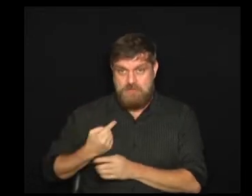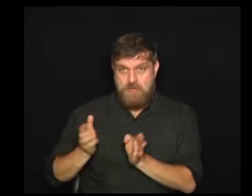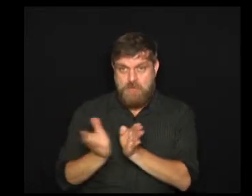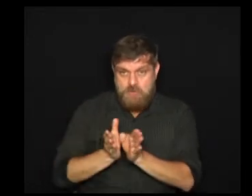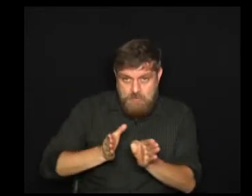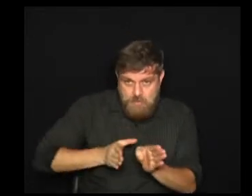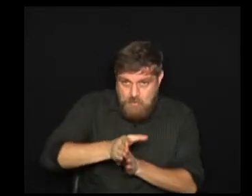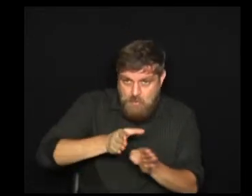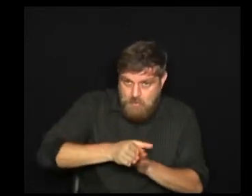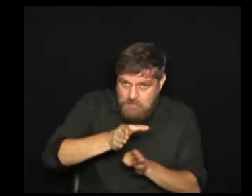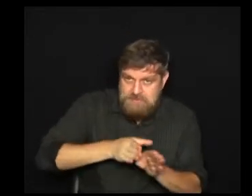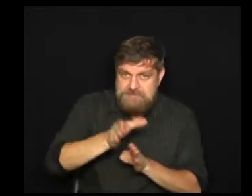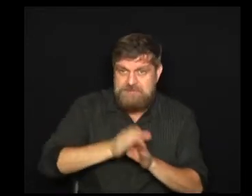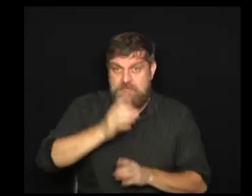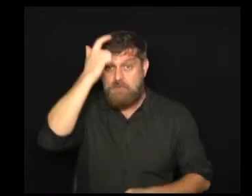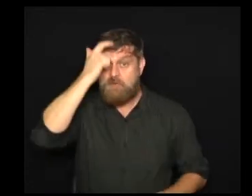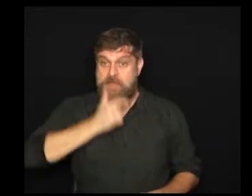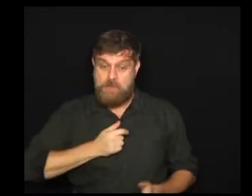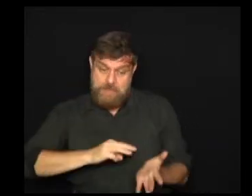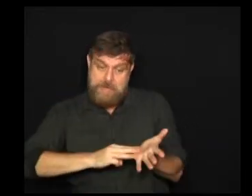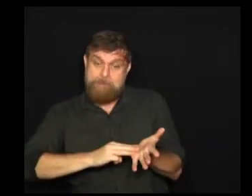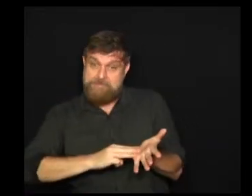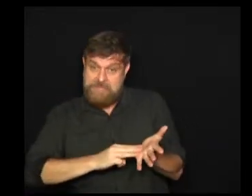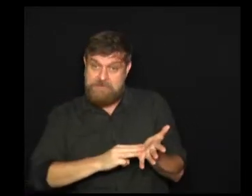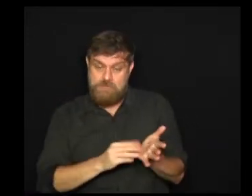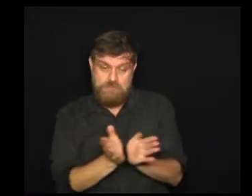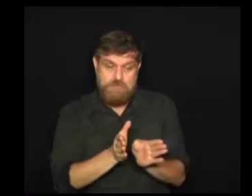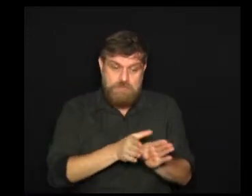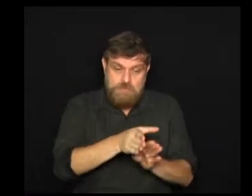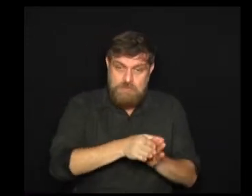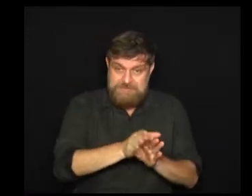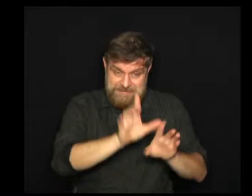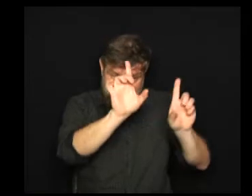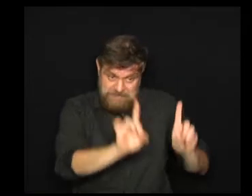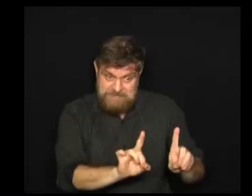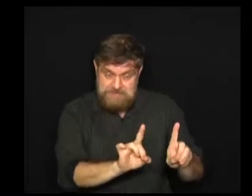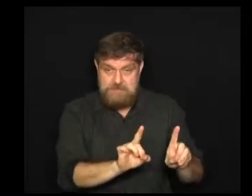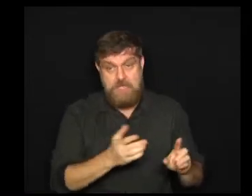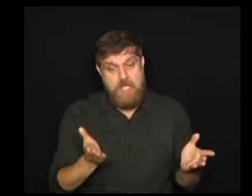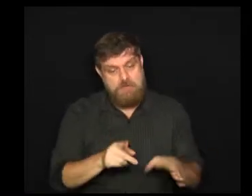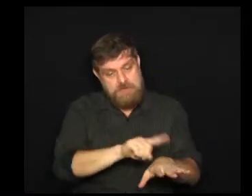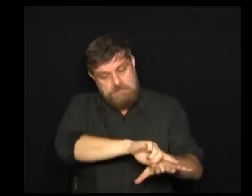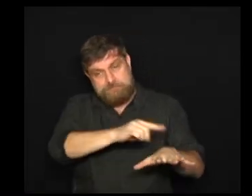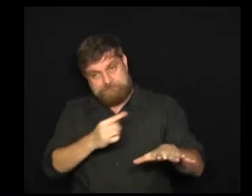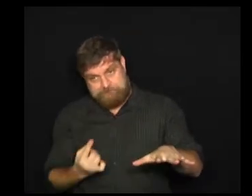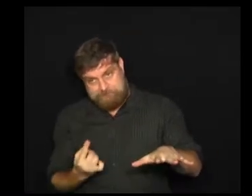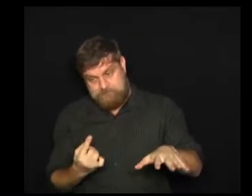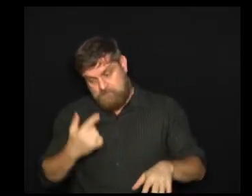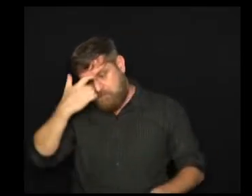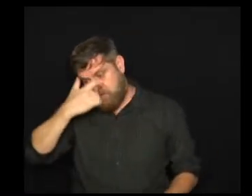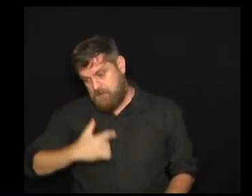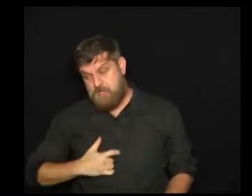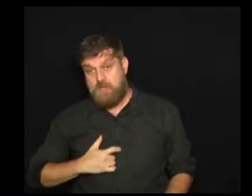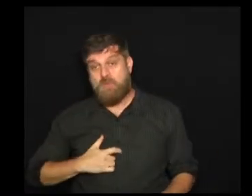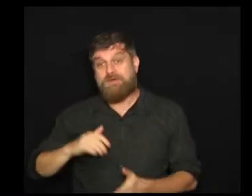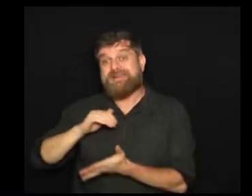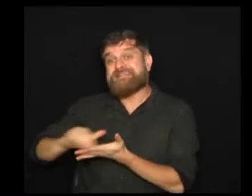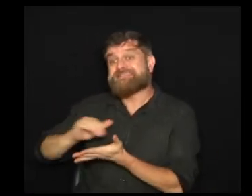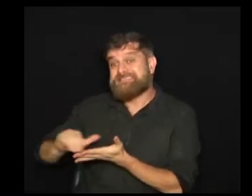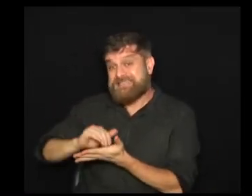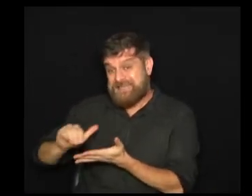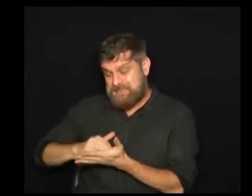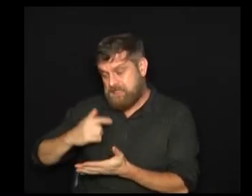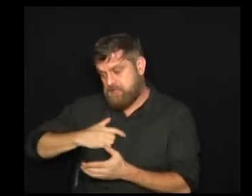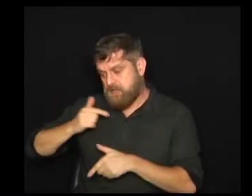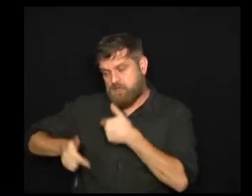né? Conselho, que eu era conselheiro, agora não estou mais, mas enquanto conselho e secretaria,